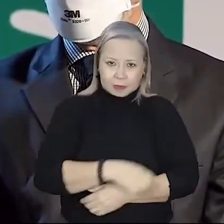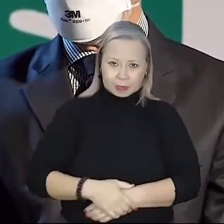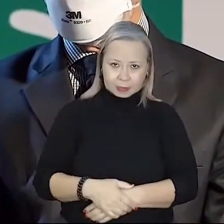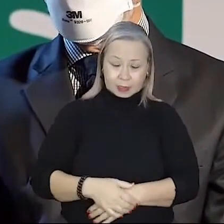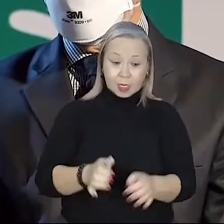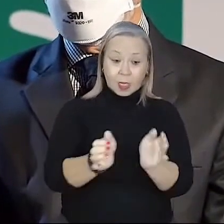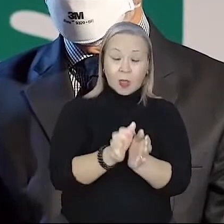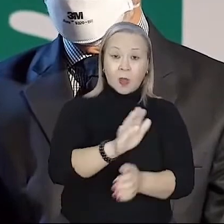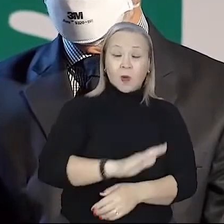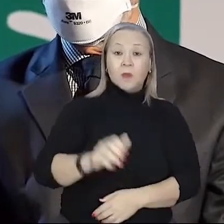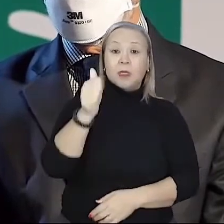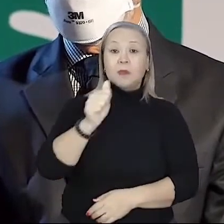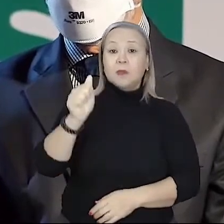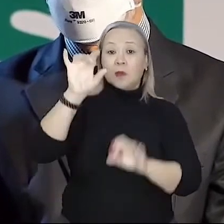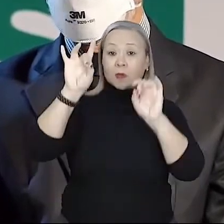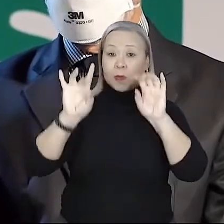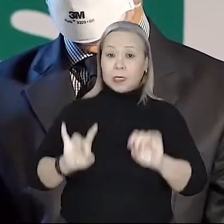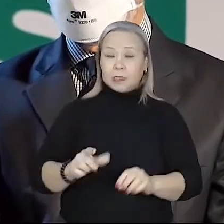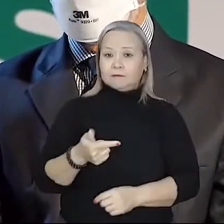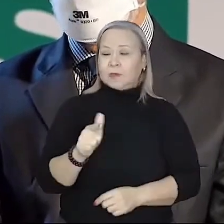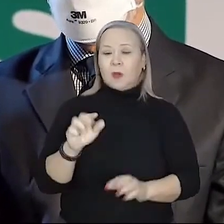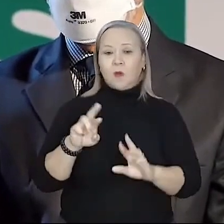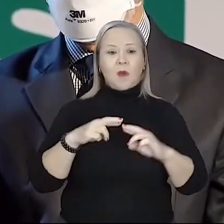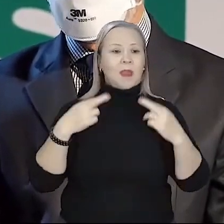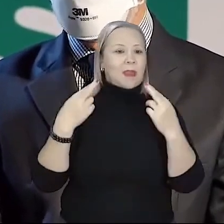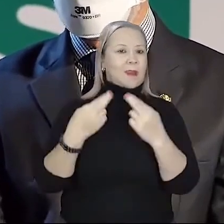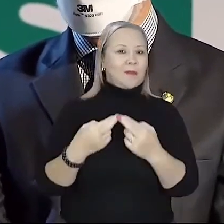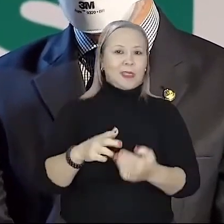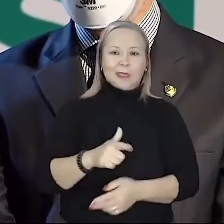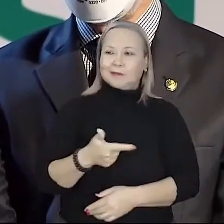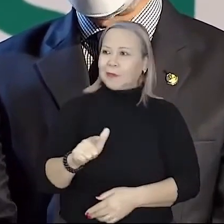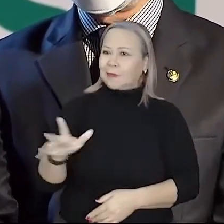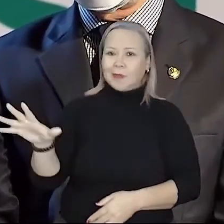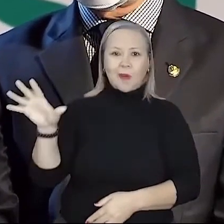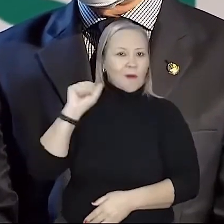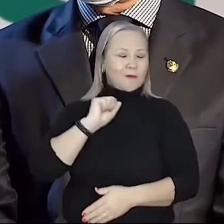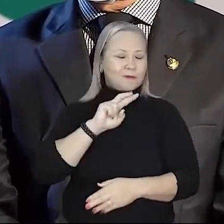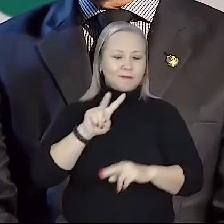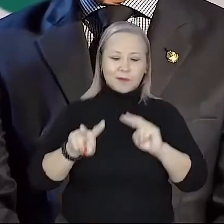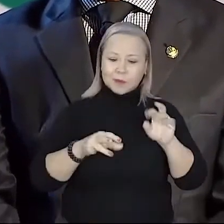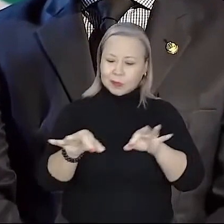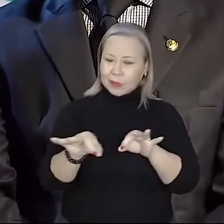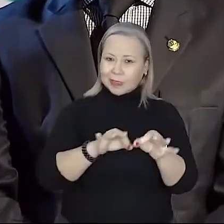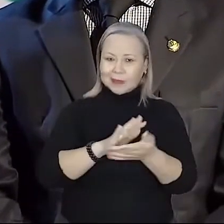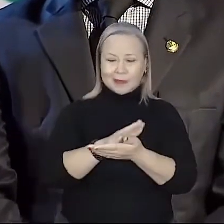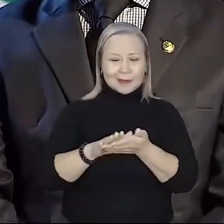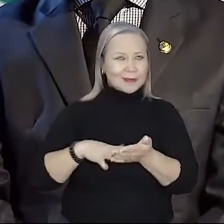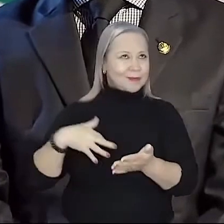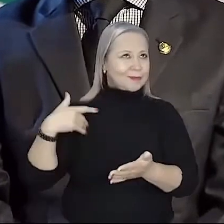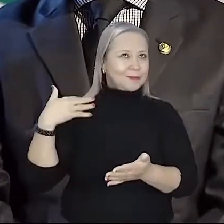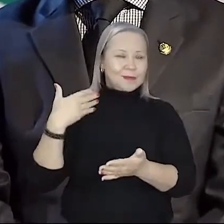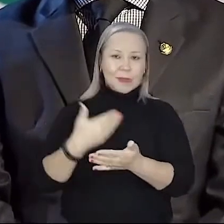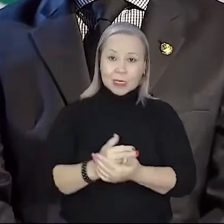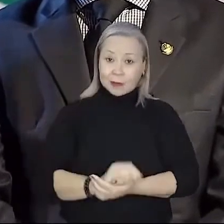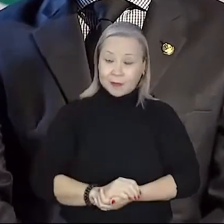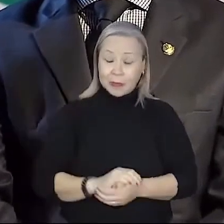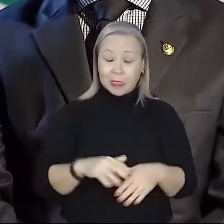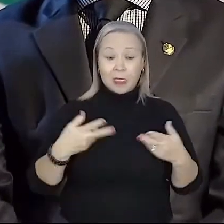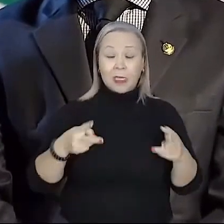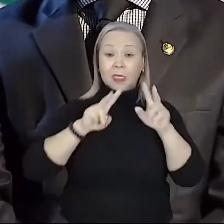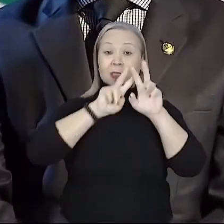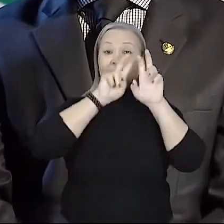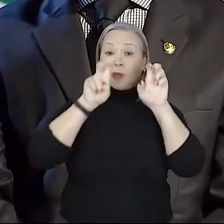comitê de assessor de especialistas não é reunido, não é ouvido há muito tempo. De tal maneira que essas questões